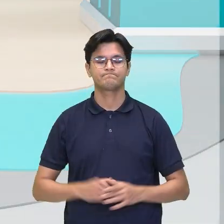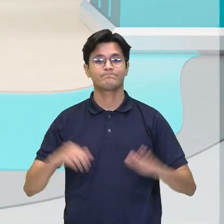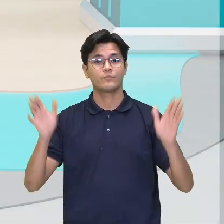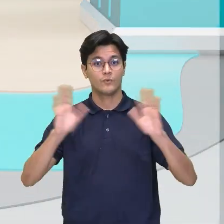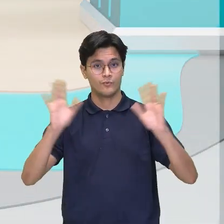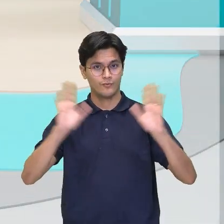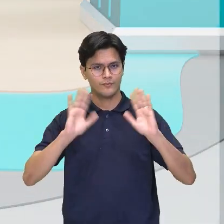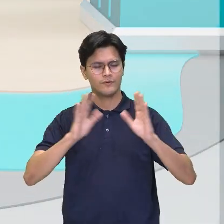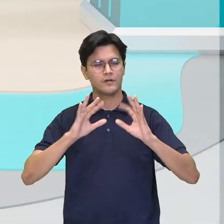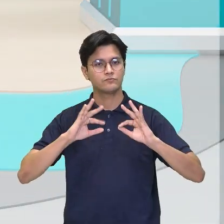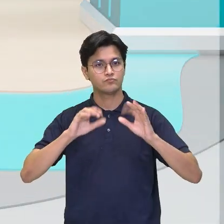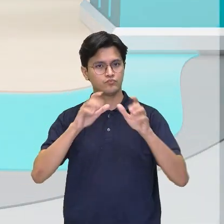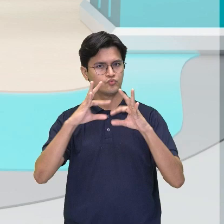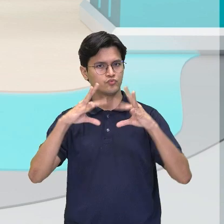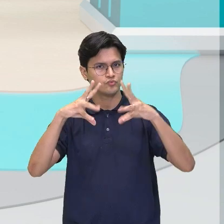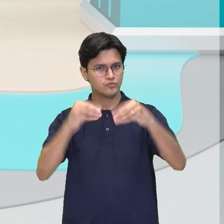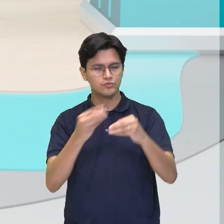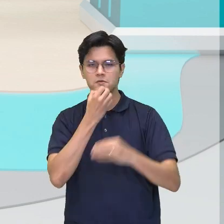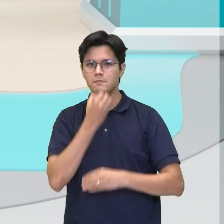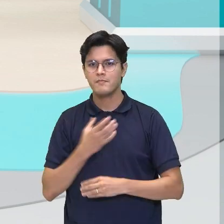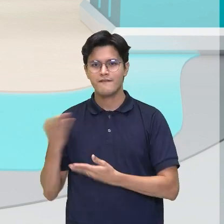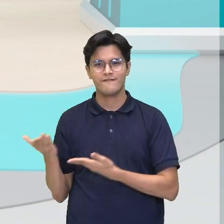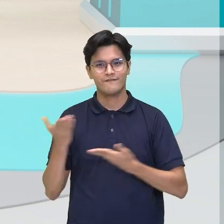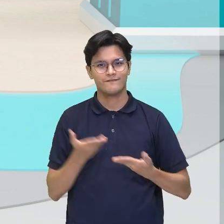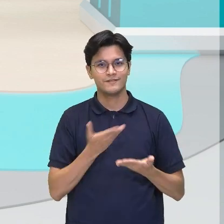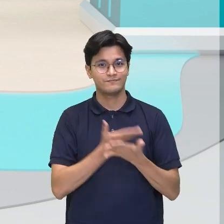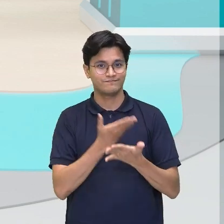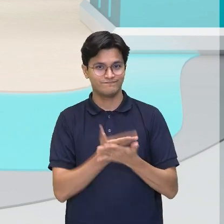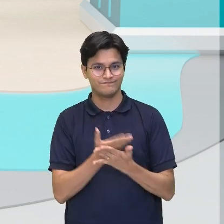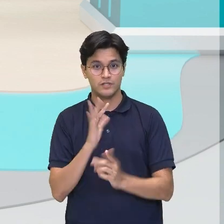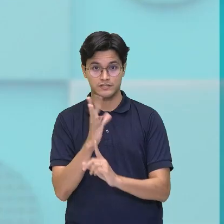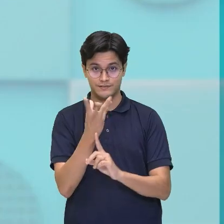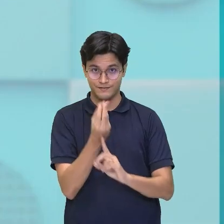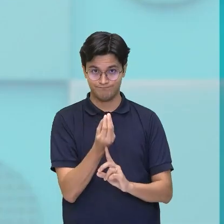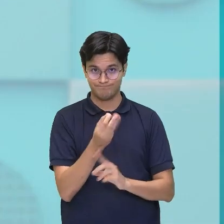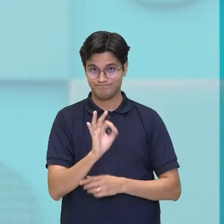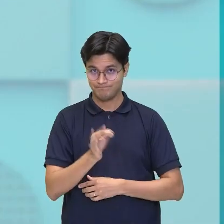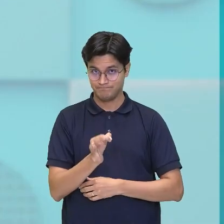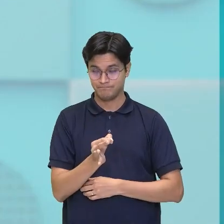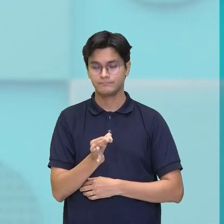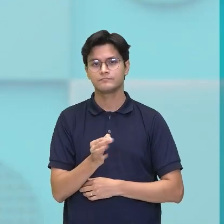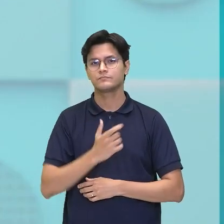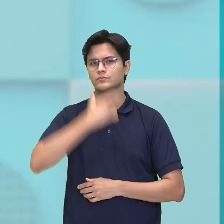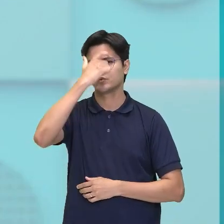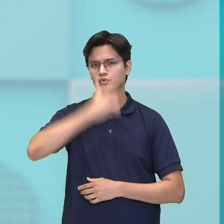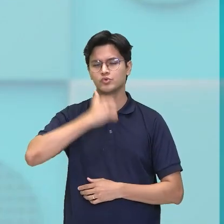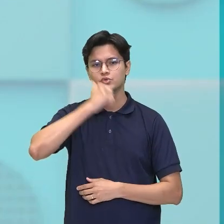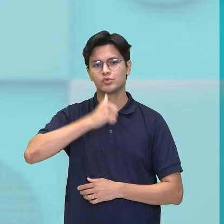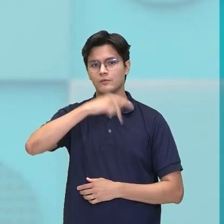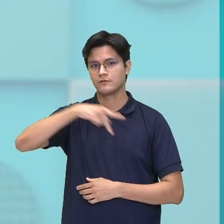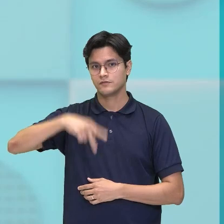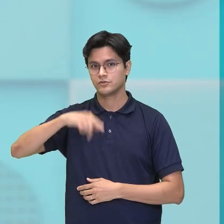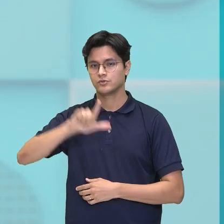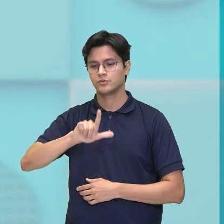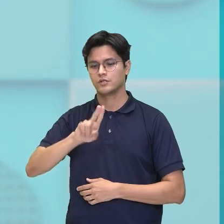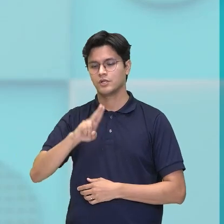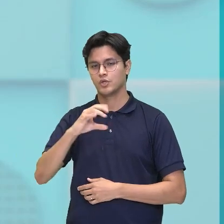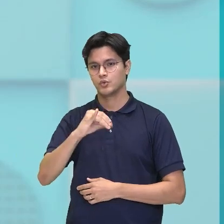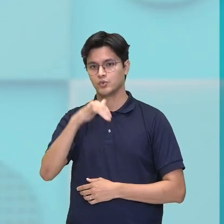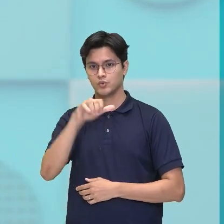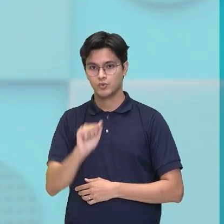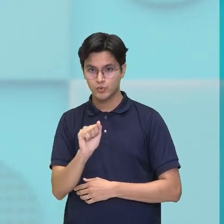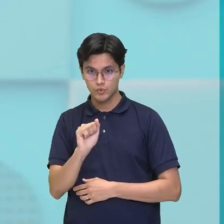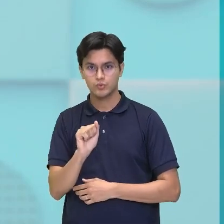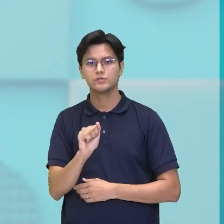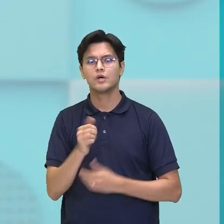Olá, sejam todos bem-vindos para mais uma aula de arte, certo? Eu sou a professora Lúcia Santos e vou estar com vocês